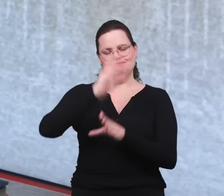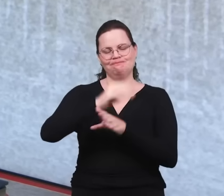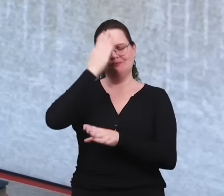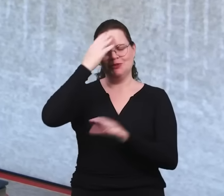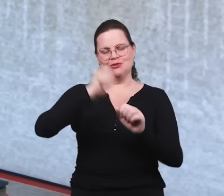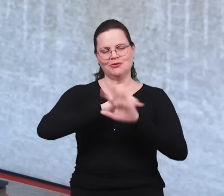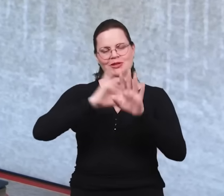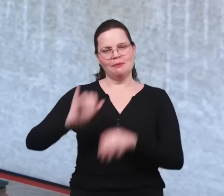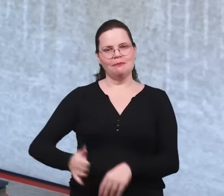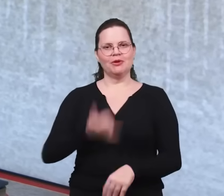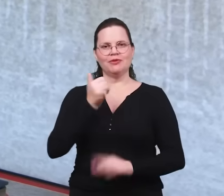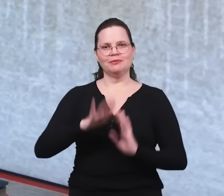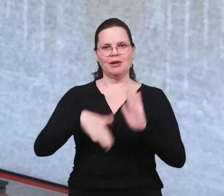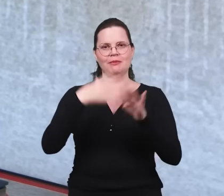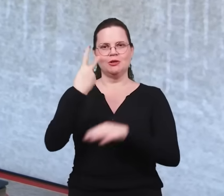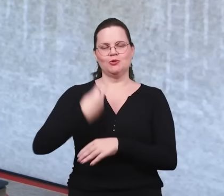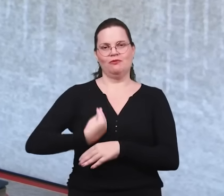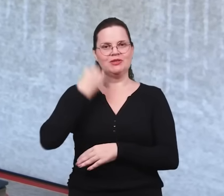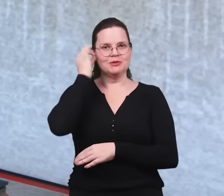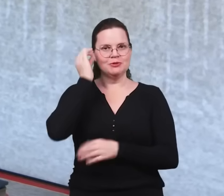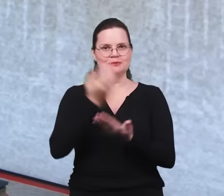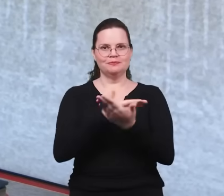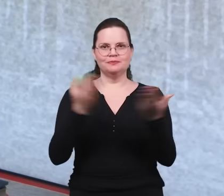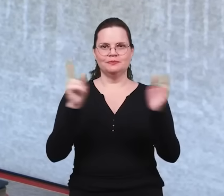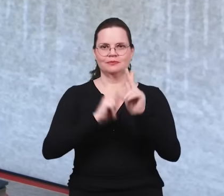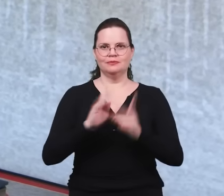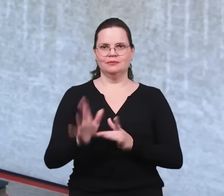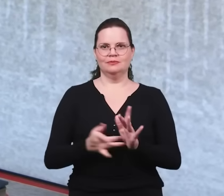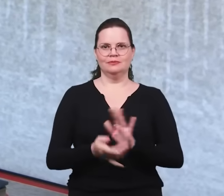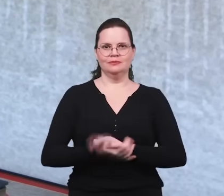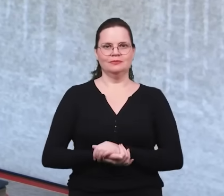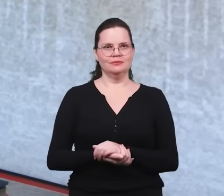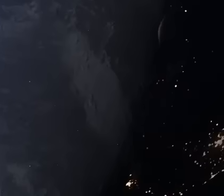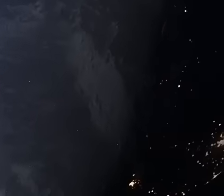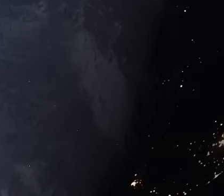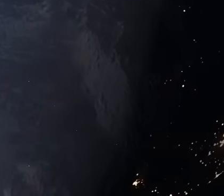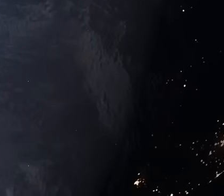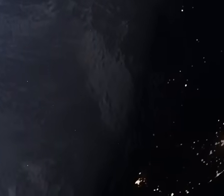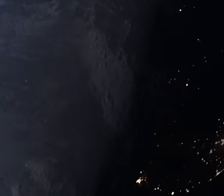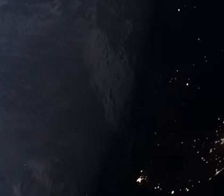proveitoso para a sua edificação espiritual. A paz do Senhor Jesus.